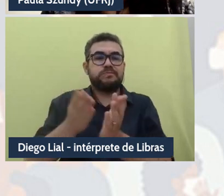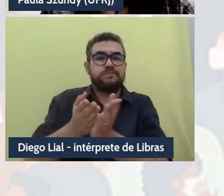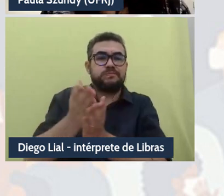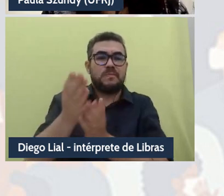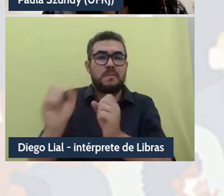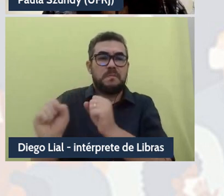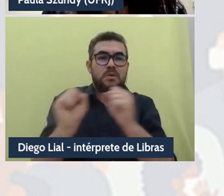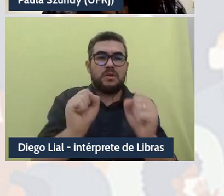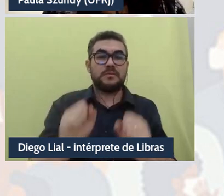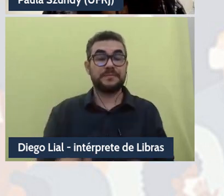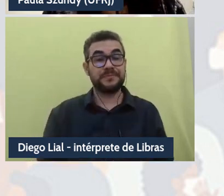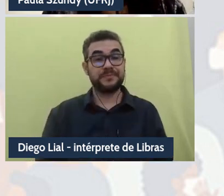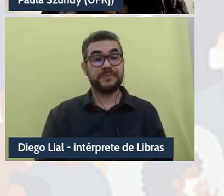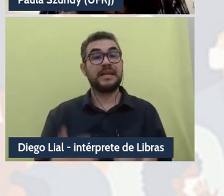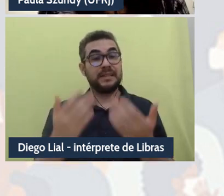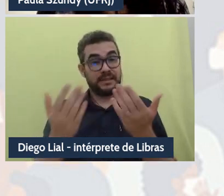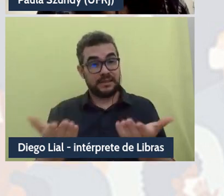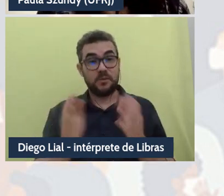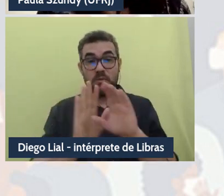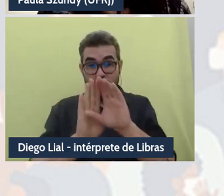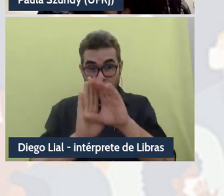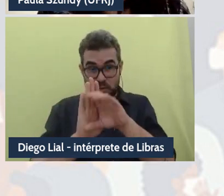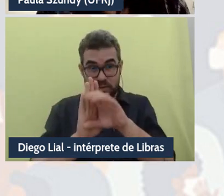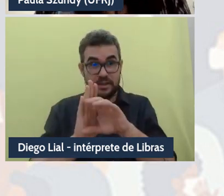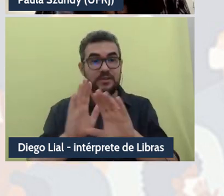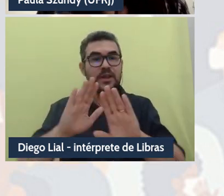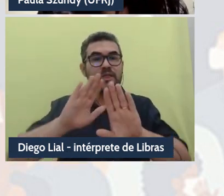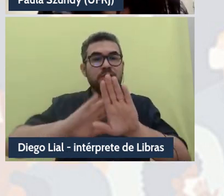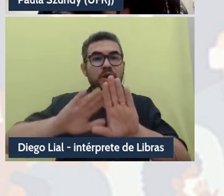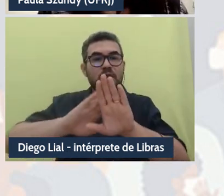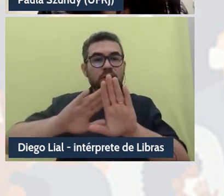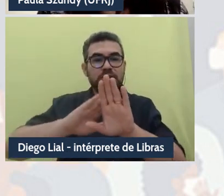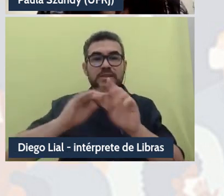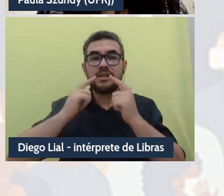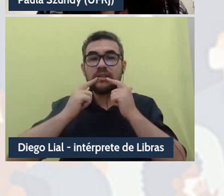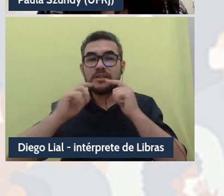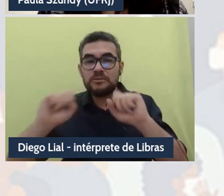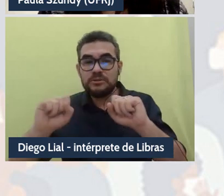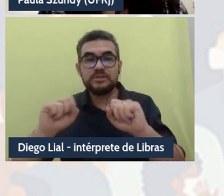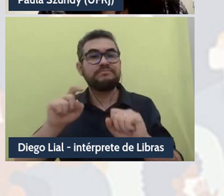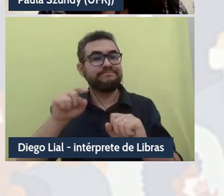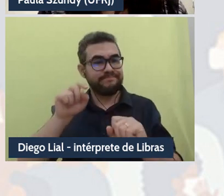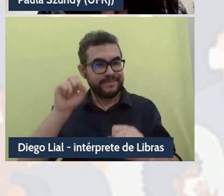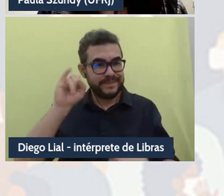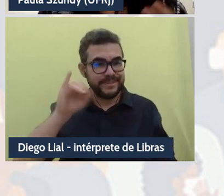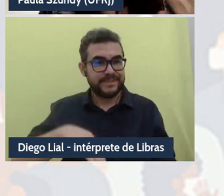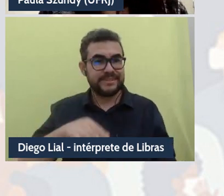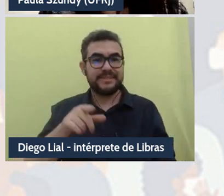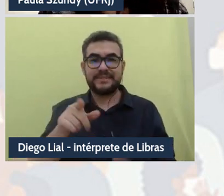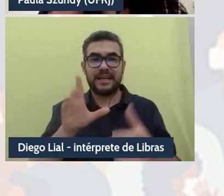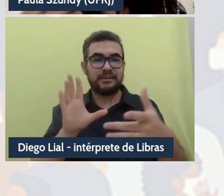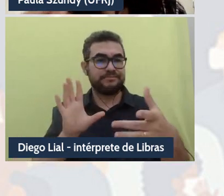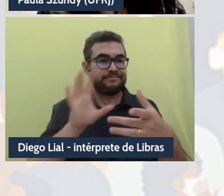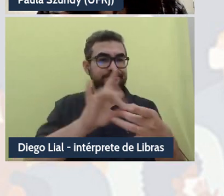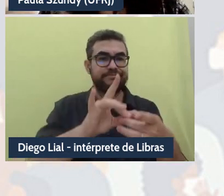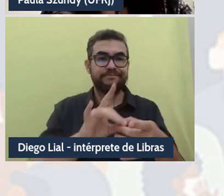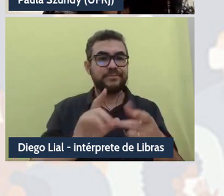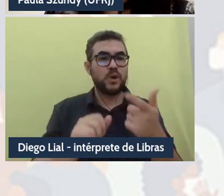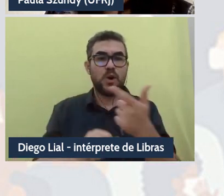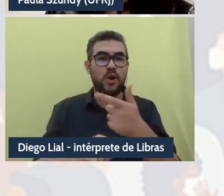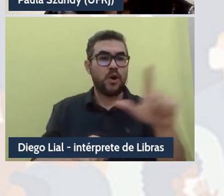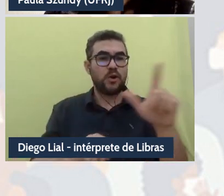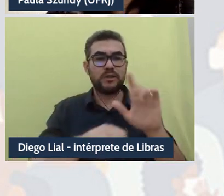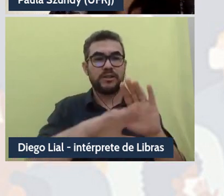ideologias linguísticas, ela está totalmente imbricada com outras ideologias sociais, né? Relacionadas à